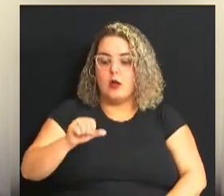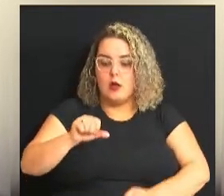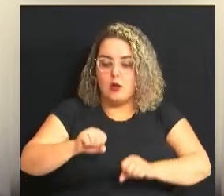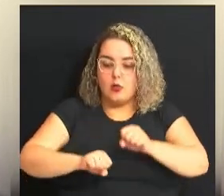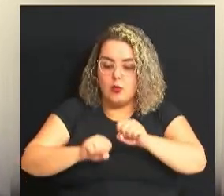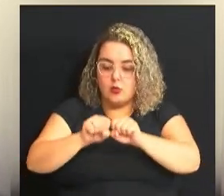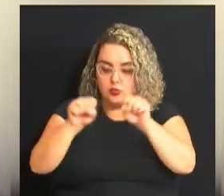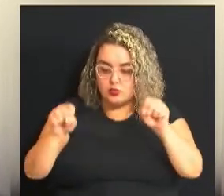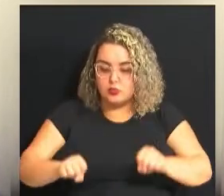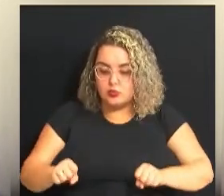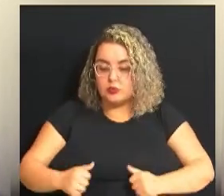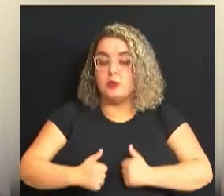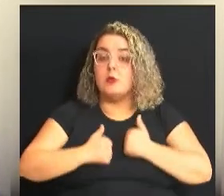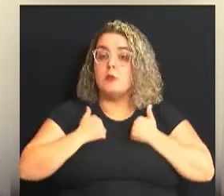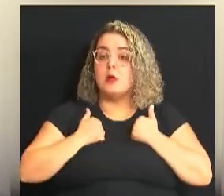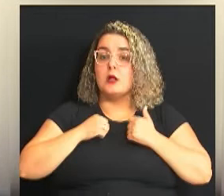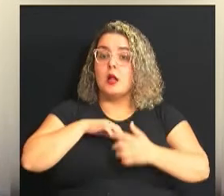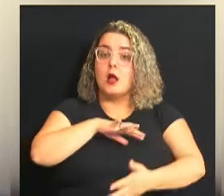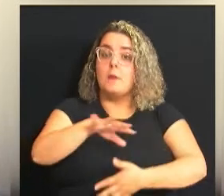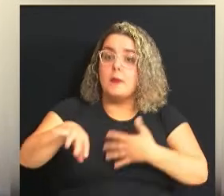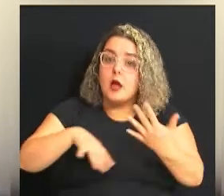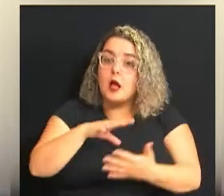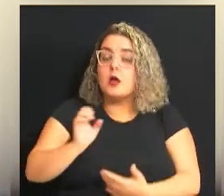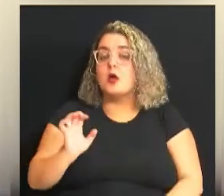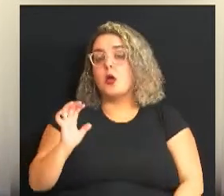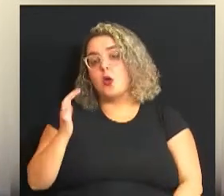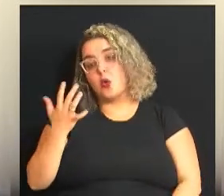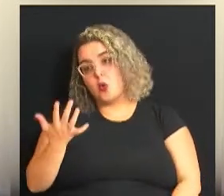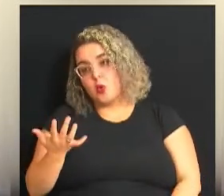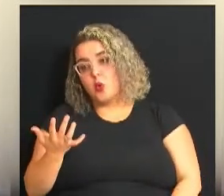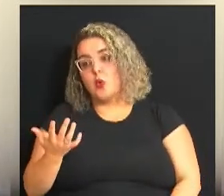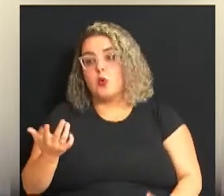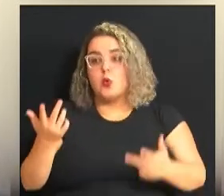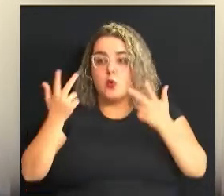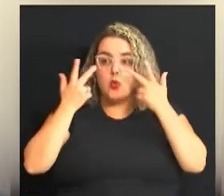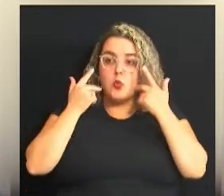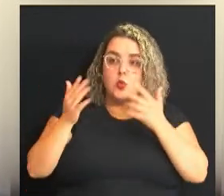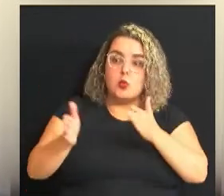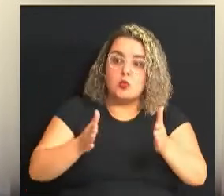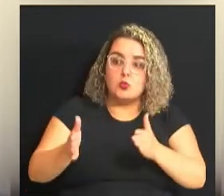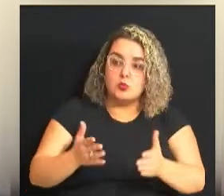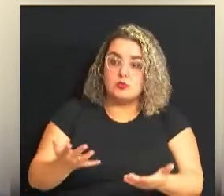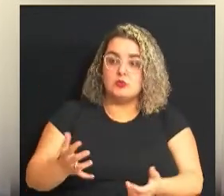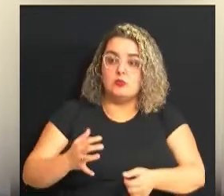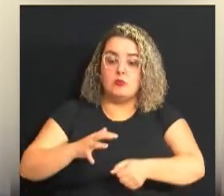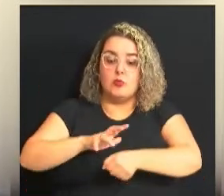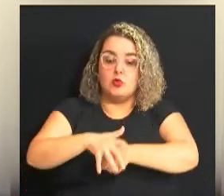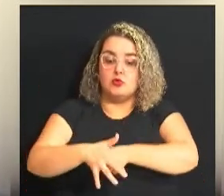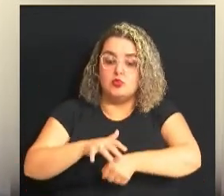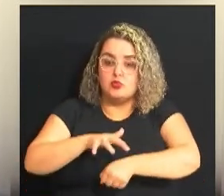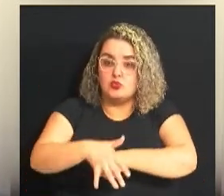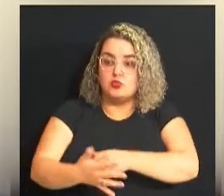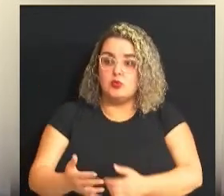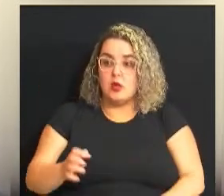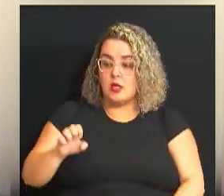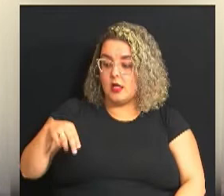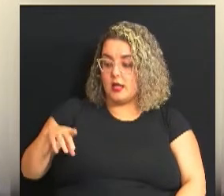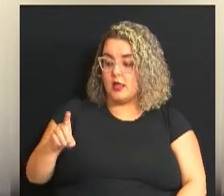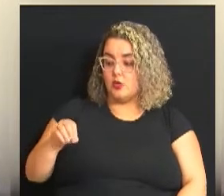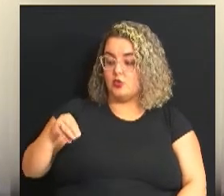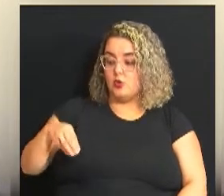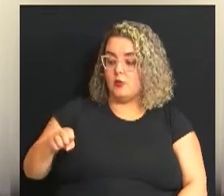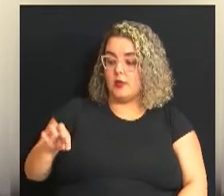sistema imunológico da mulher, que acontece geralmente num quadro de muita inflamação. Então a endometriose ela